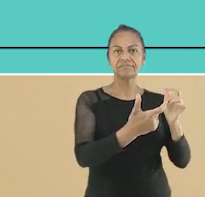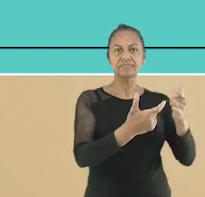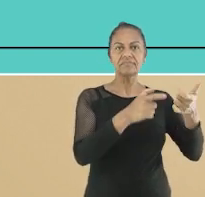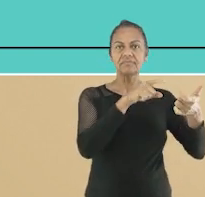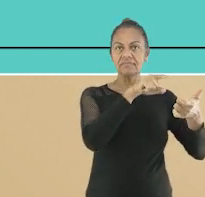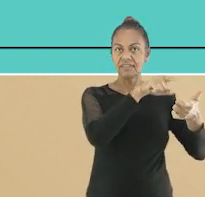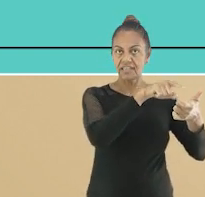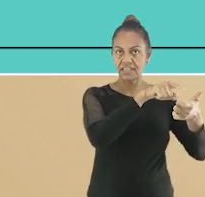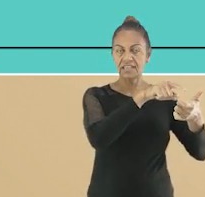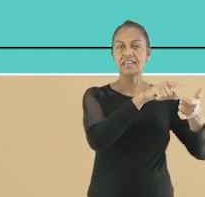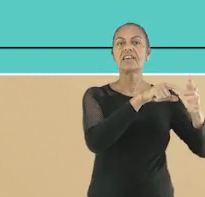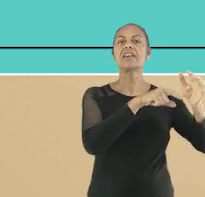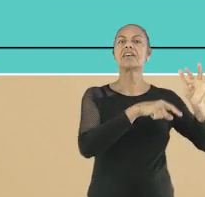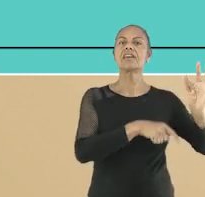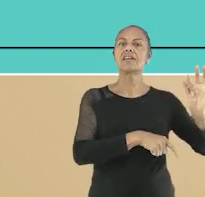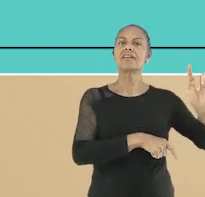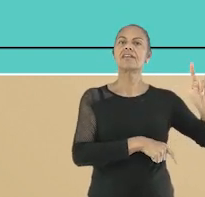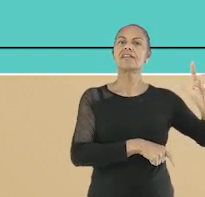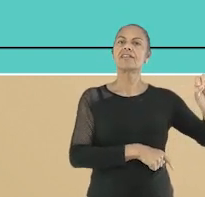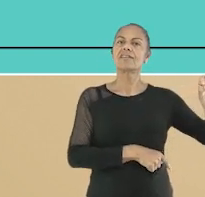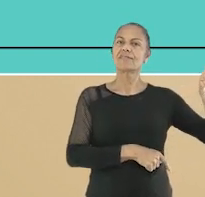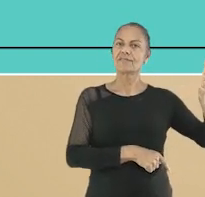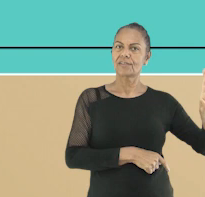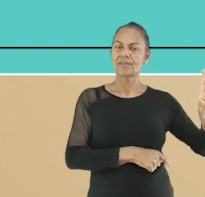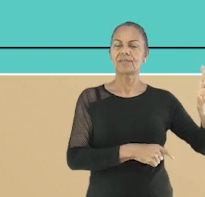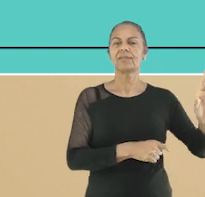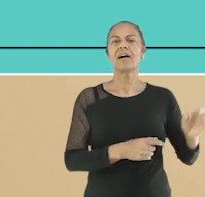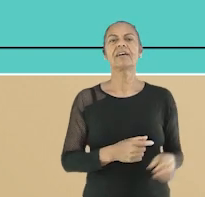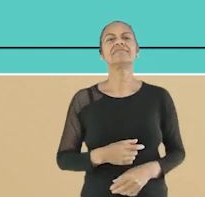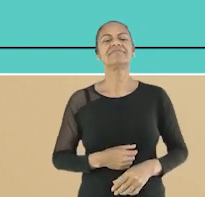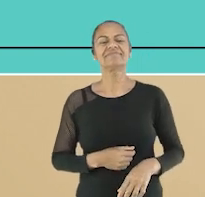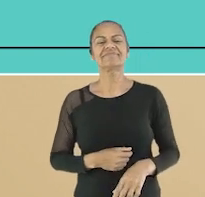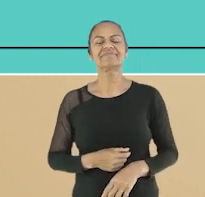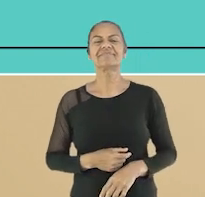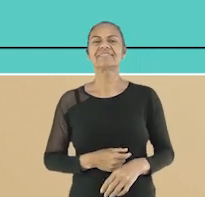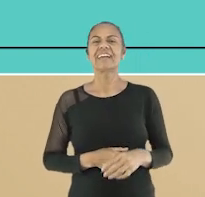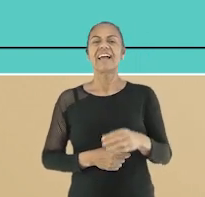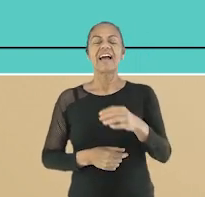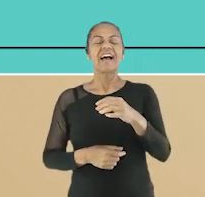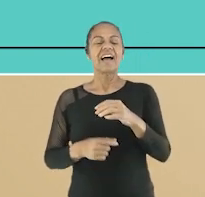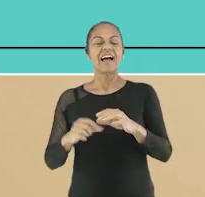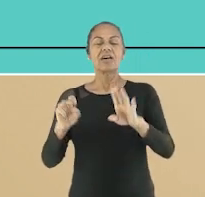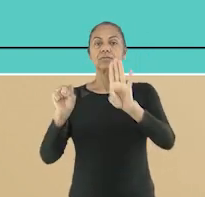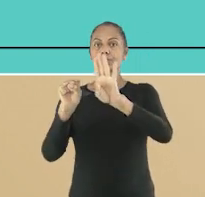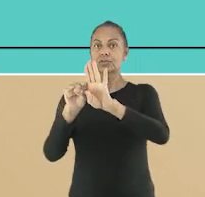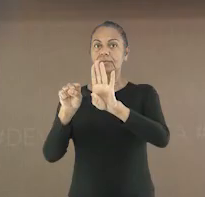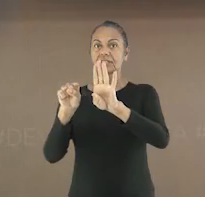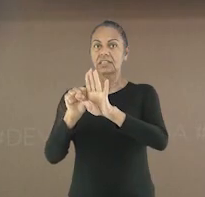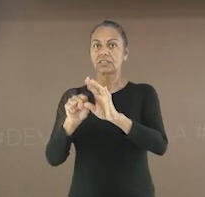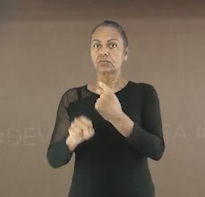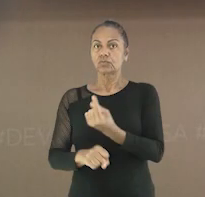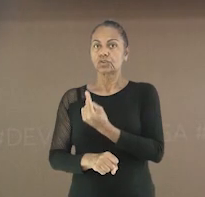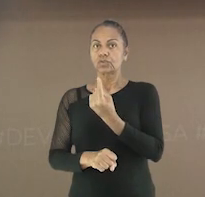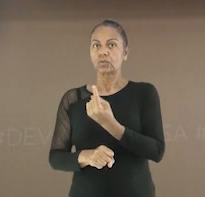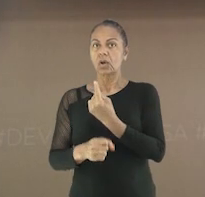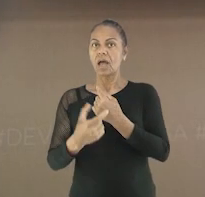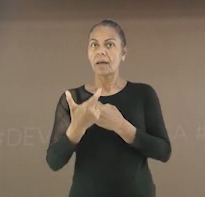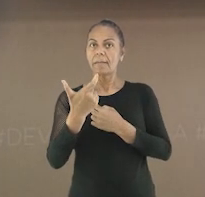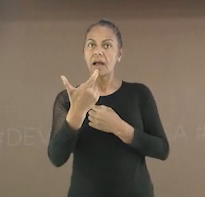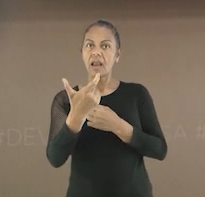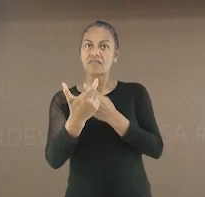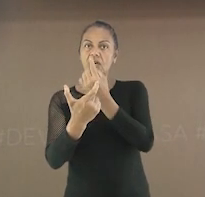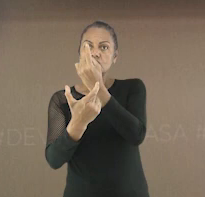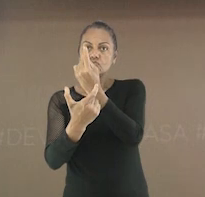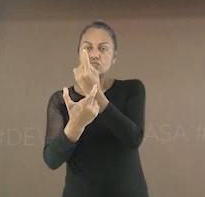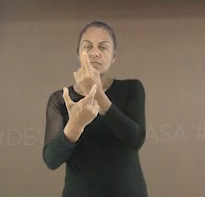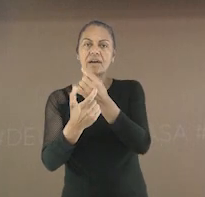carro é formado por apenas uma palavra, isto é, ele tem um único radical. Já no